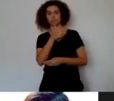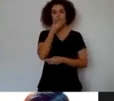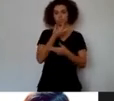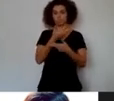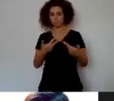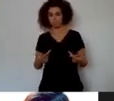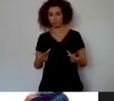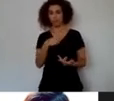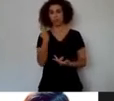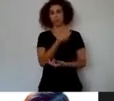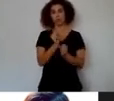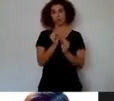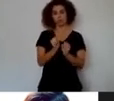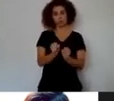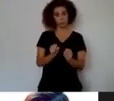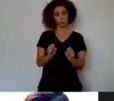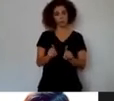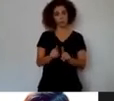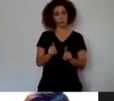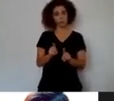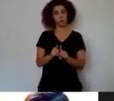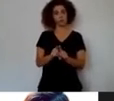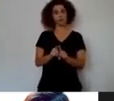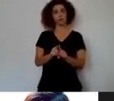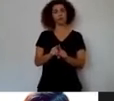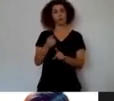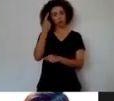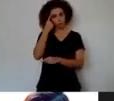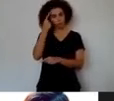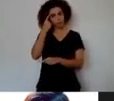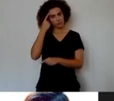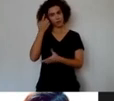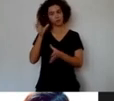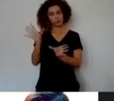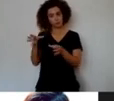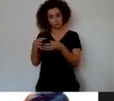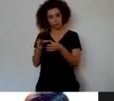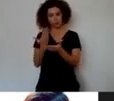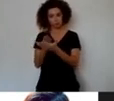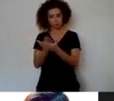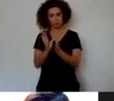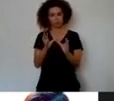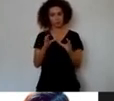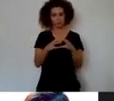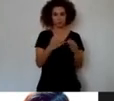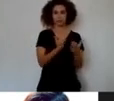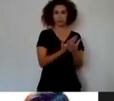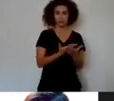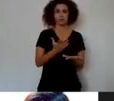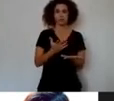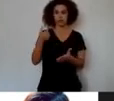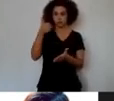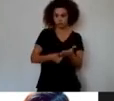pode começar a pensar neste movimento para construir isso internamente, pressionar, pô, pressiona o coordenador,